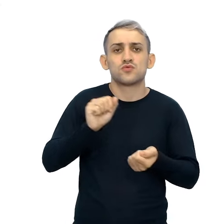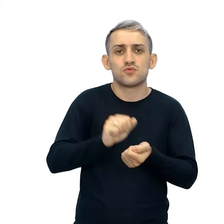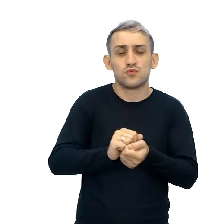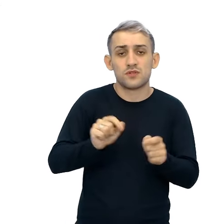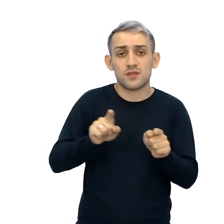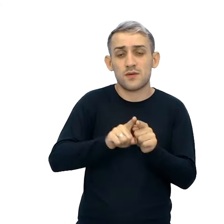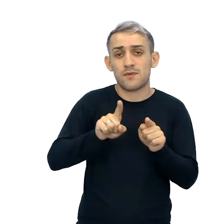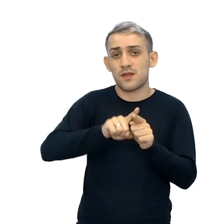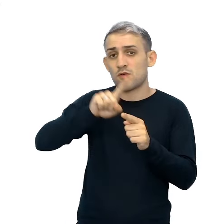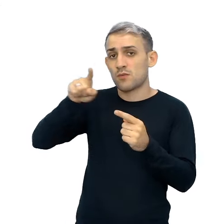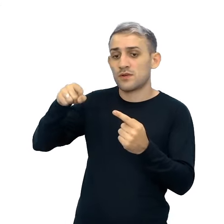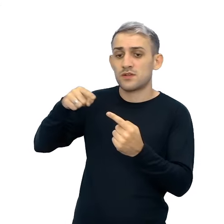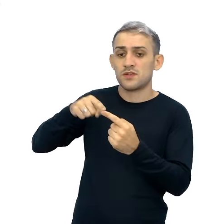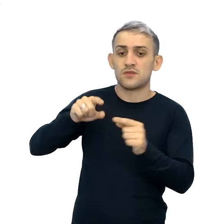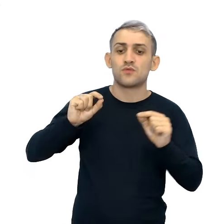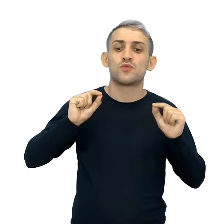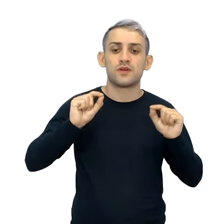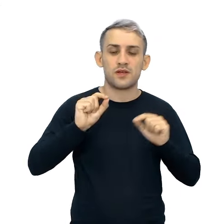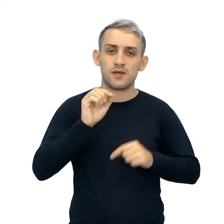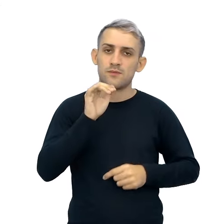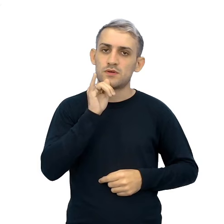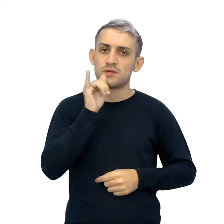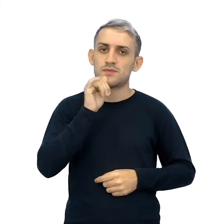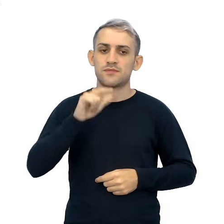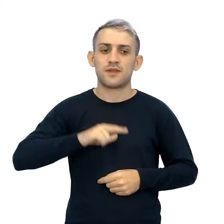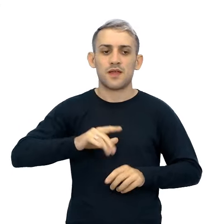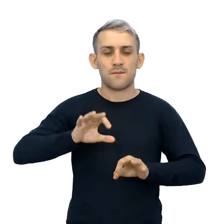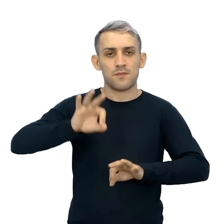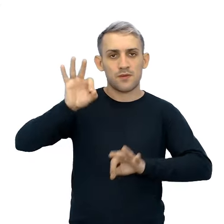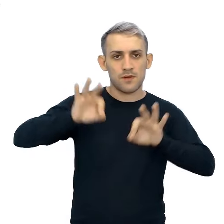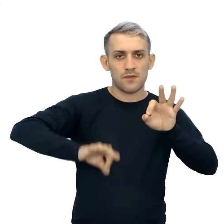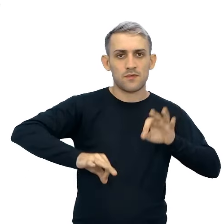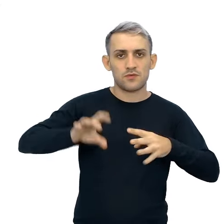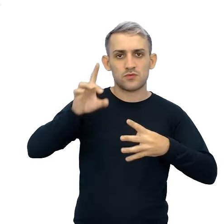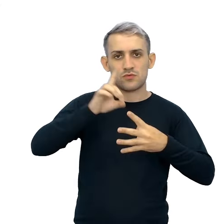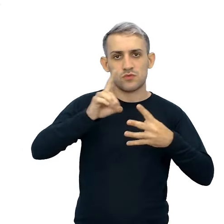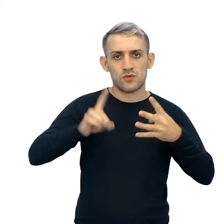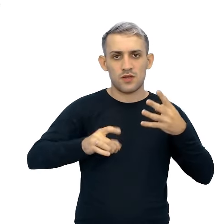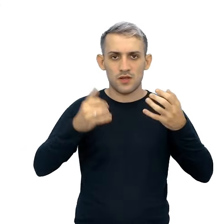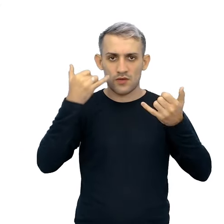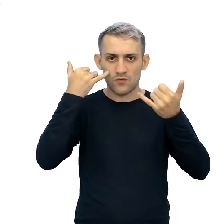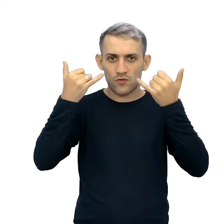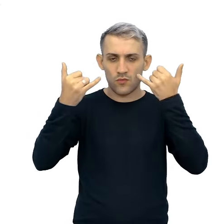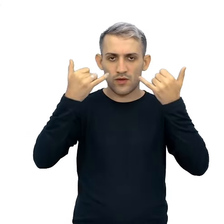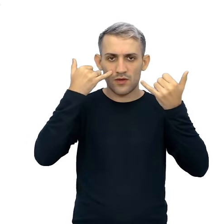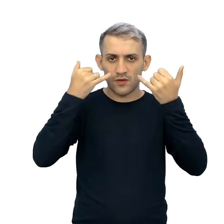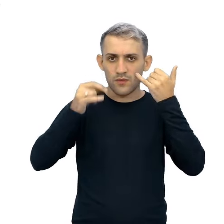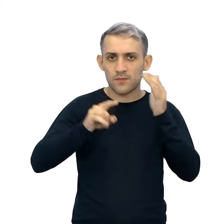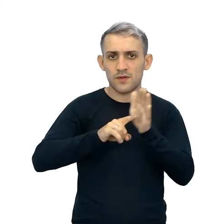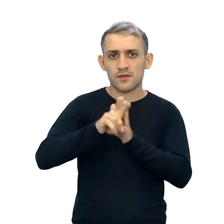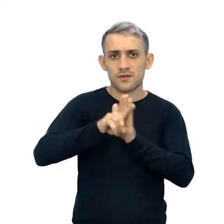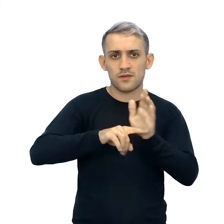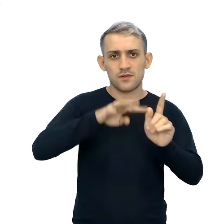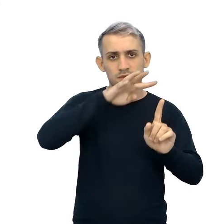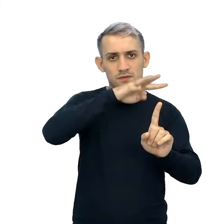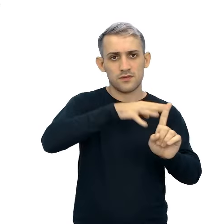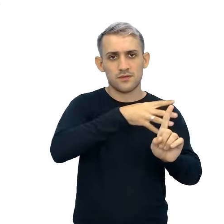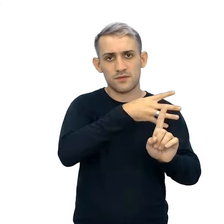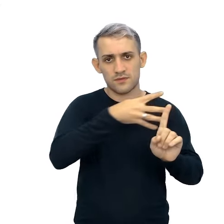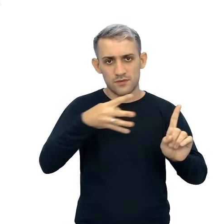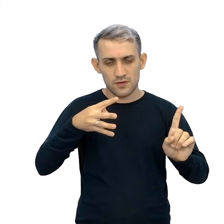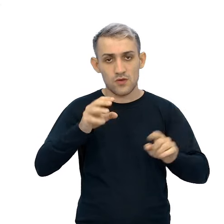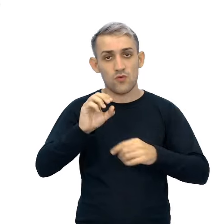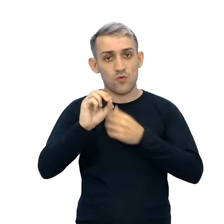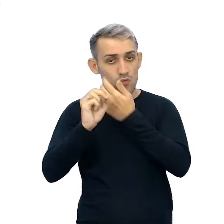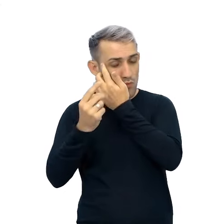como objetivos o seguinte: organizar os dados e informações pesquisadas em painéis ou